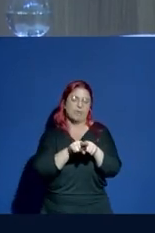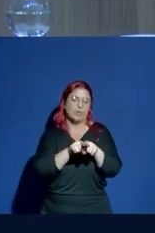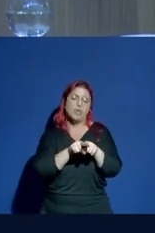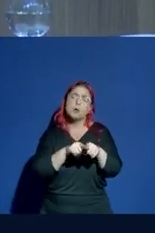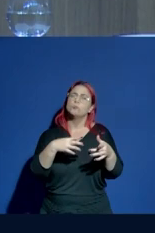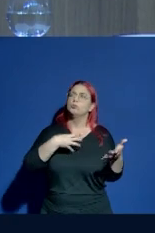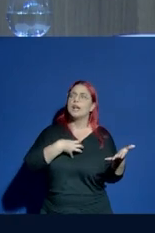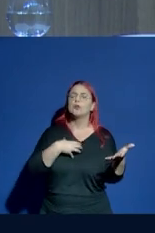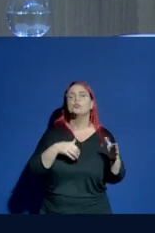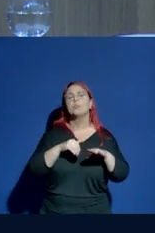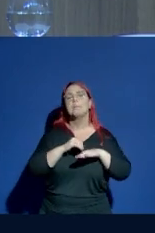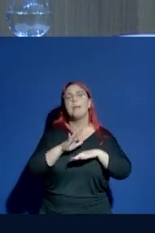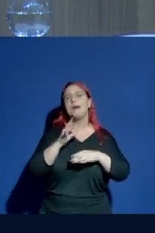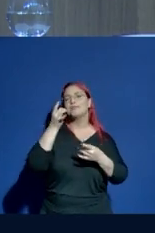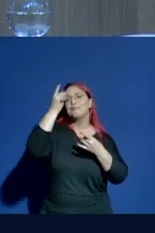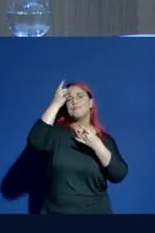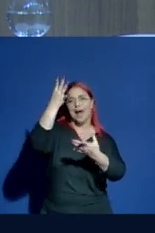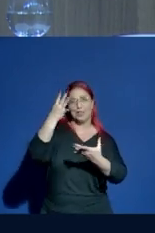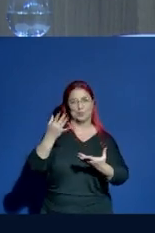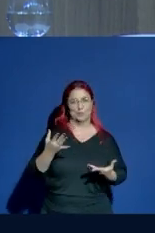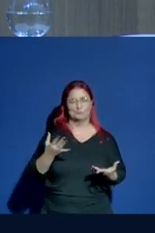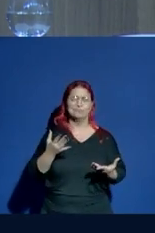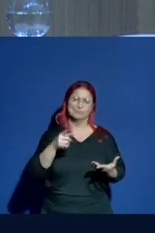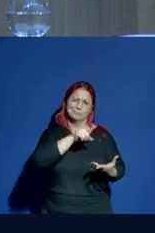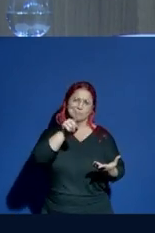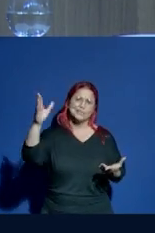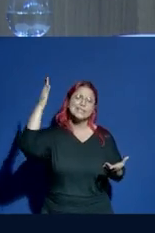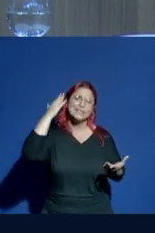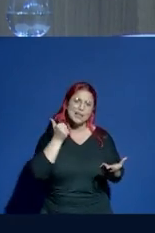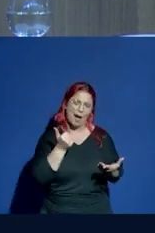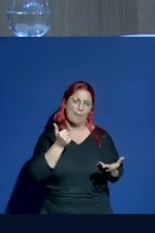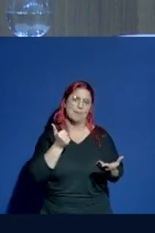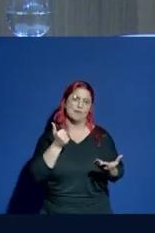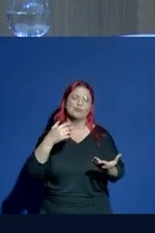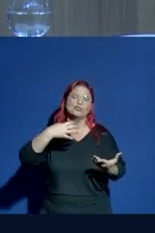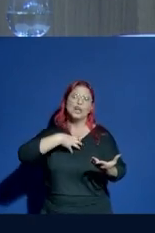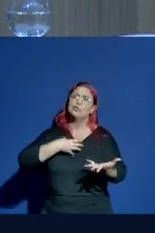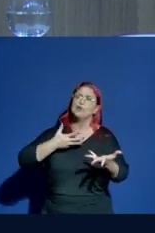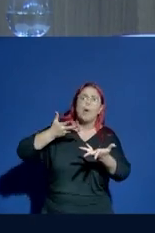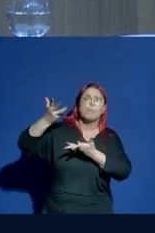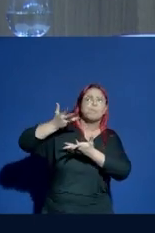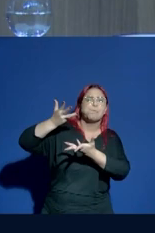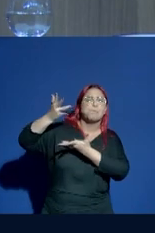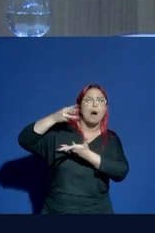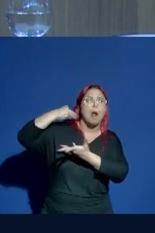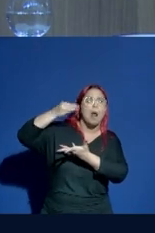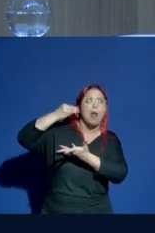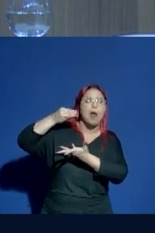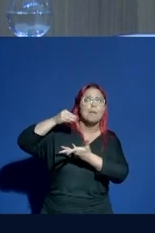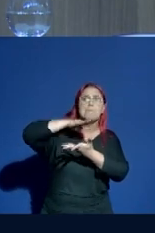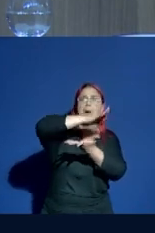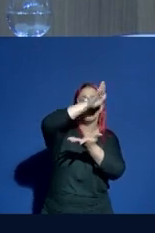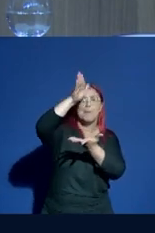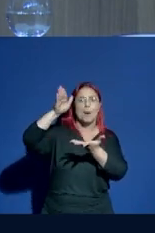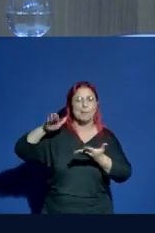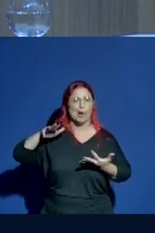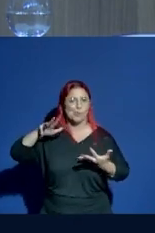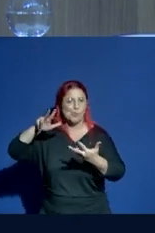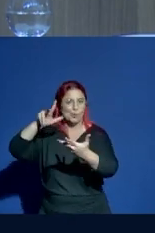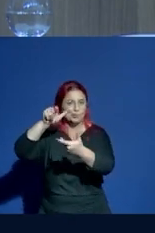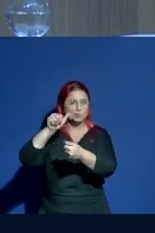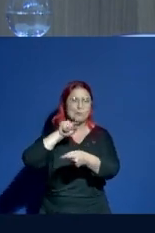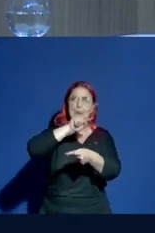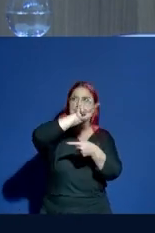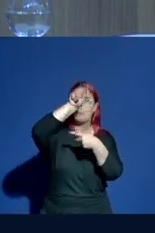facilidade muito boa e CNH de ter uma boa interlocução com o mundo dialoga